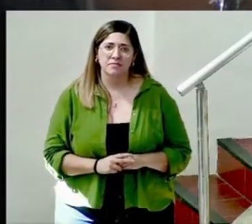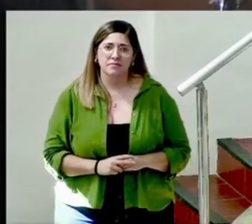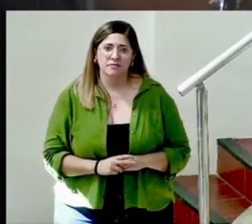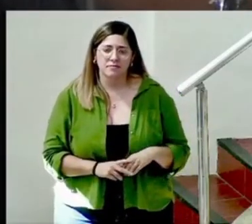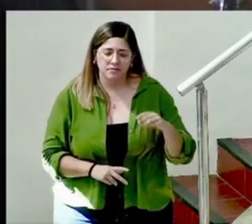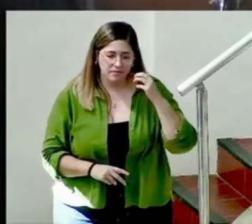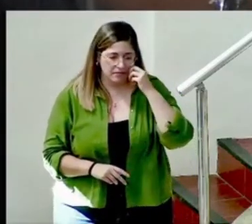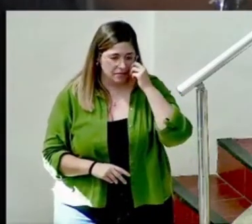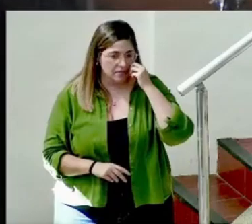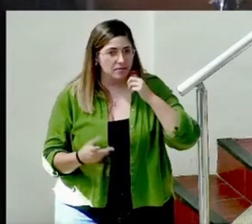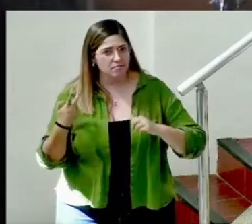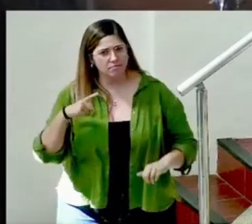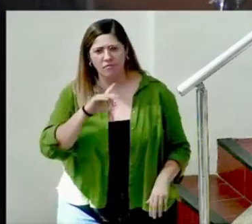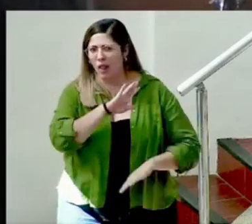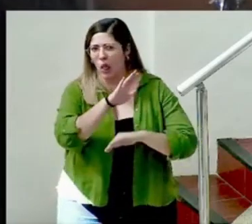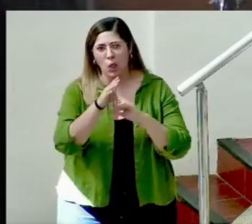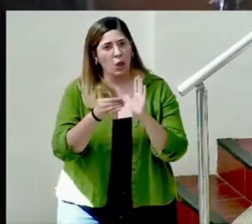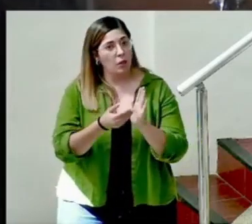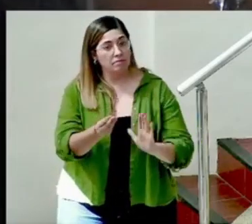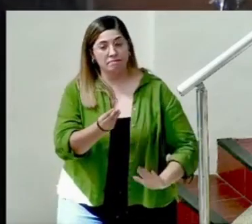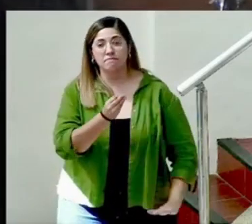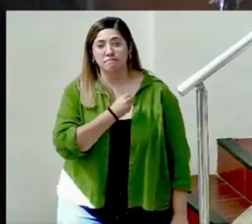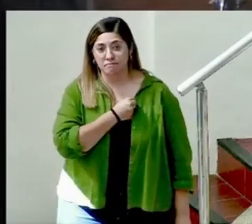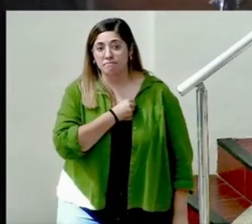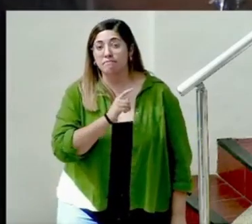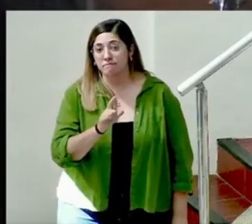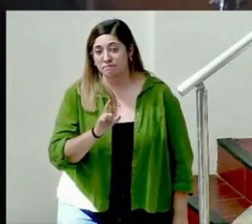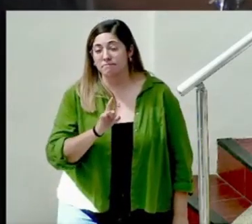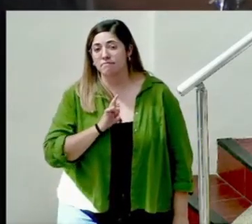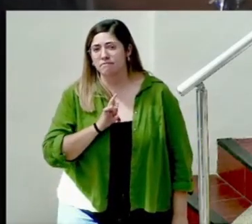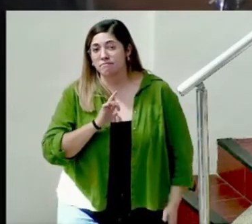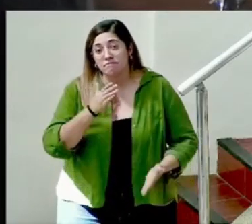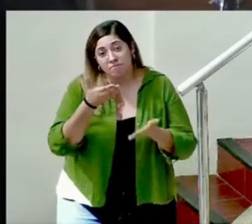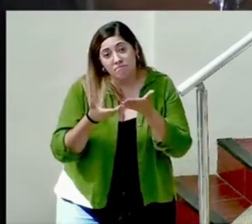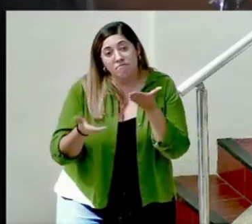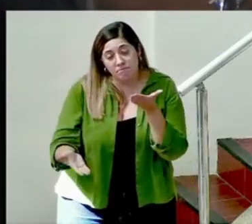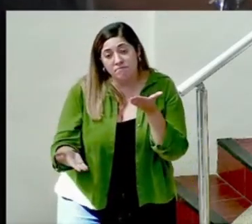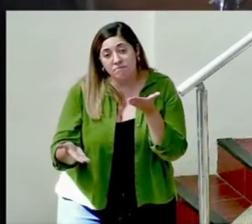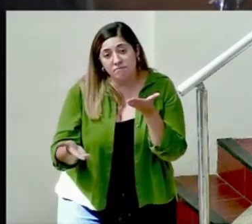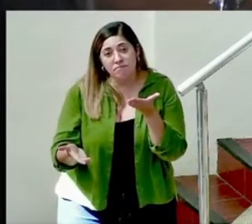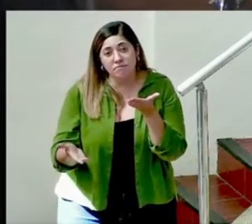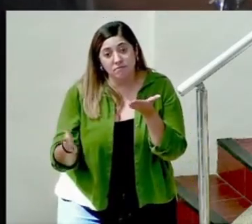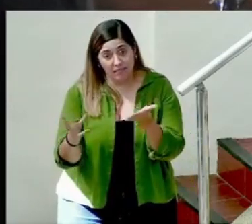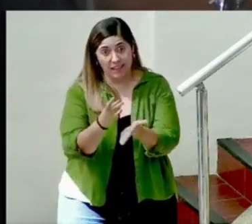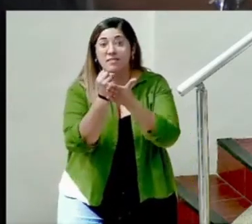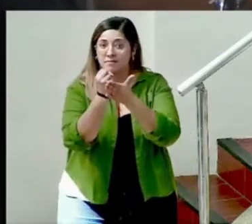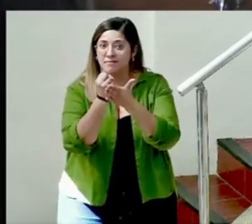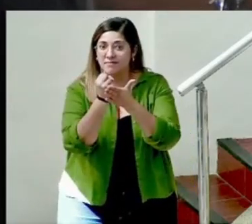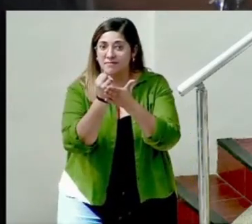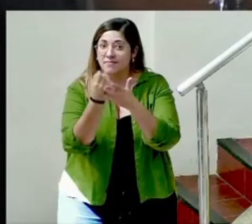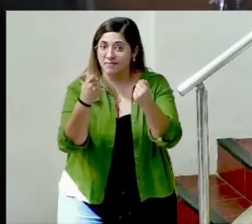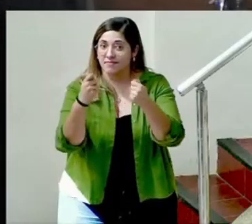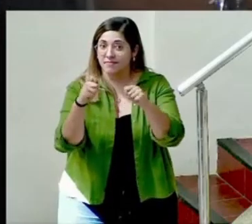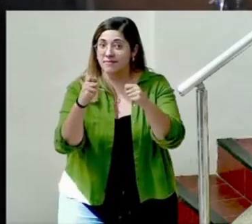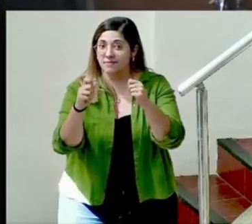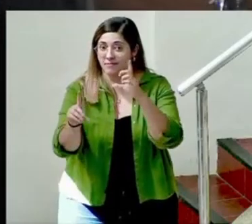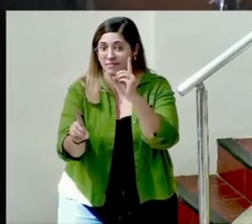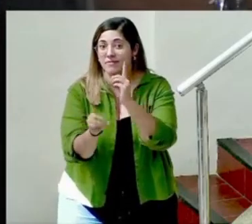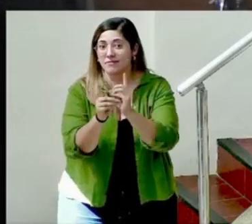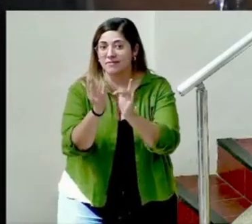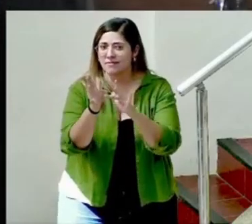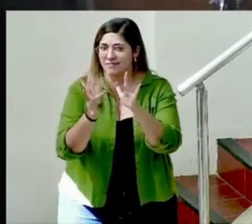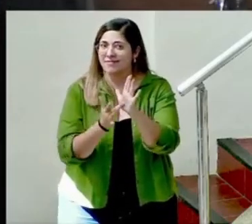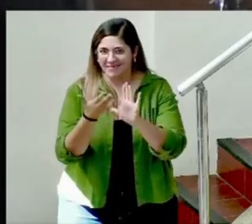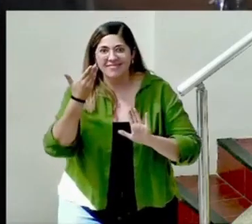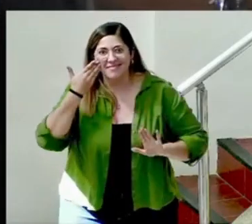Sabe, todos nós somos pecadores. Todos nós estamos caindo de alguma forma. E nós precisamos de um método antigo para avaliar